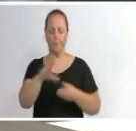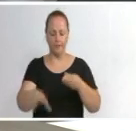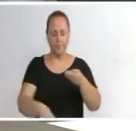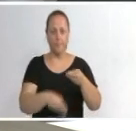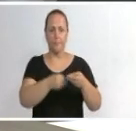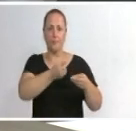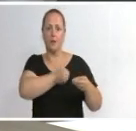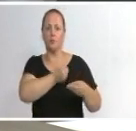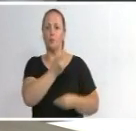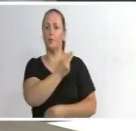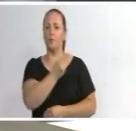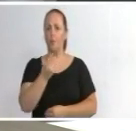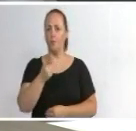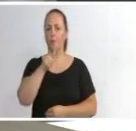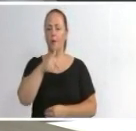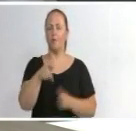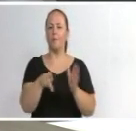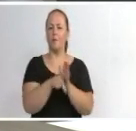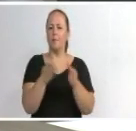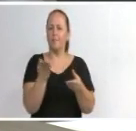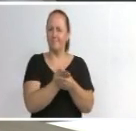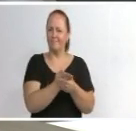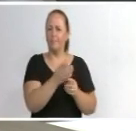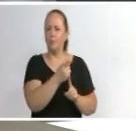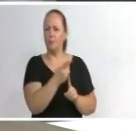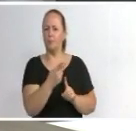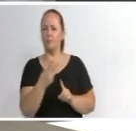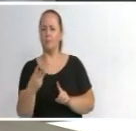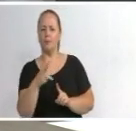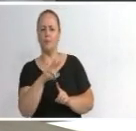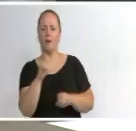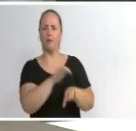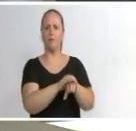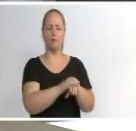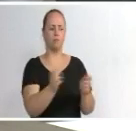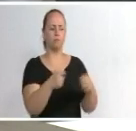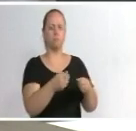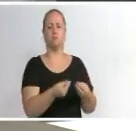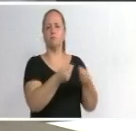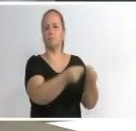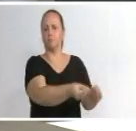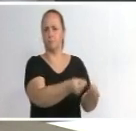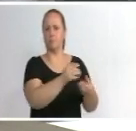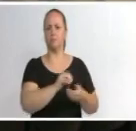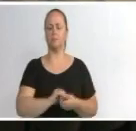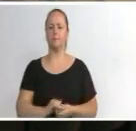ao processo 1, 2 e 3 ao processo competente. Isso aí.